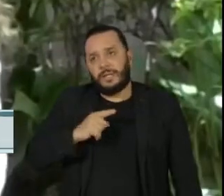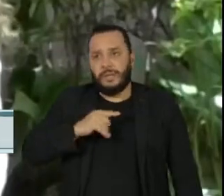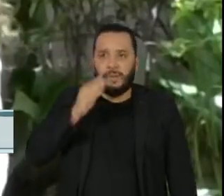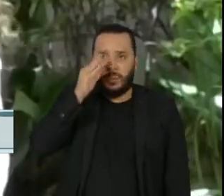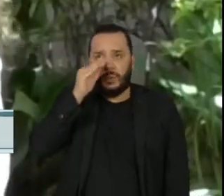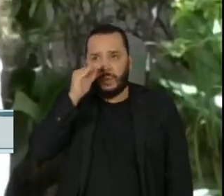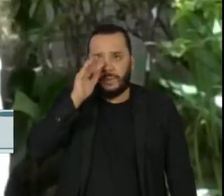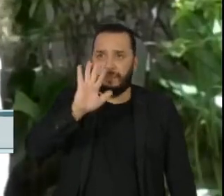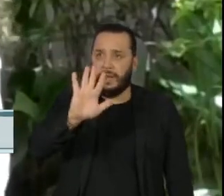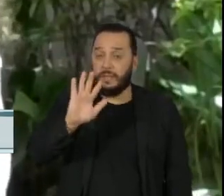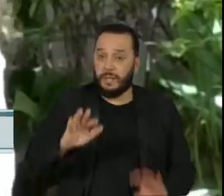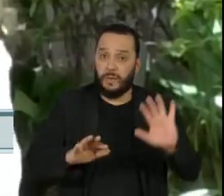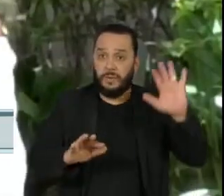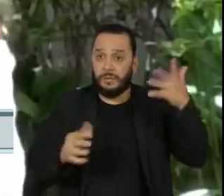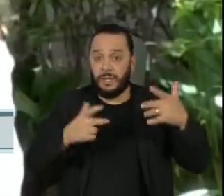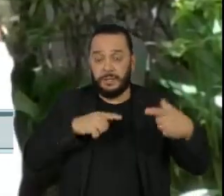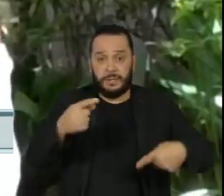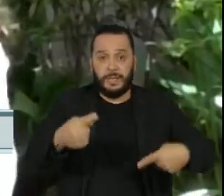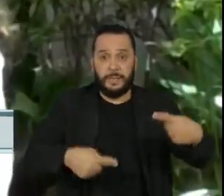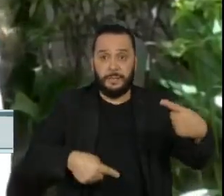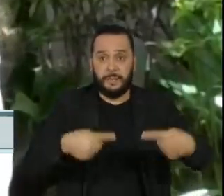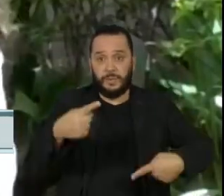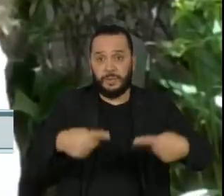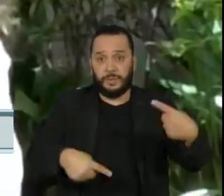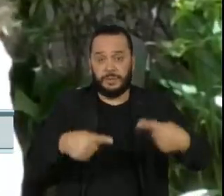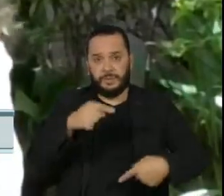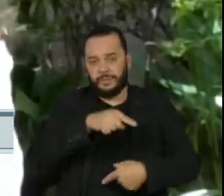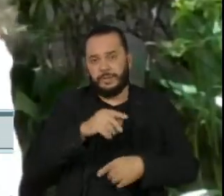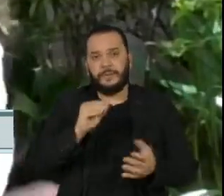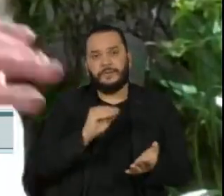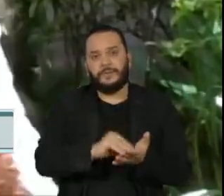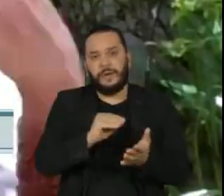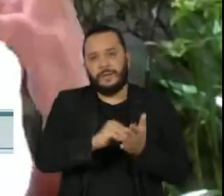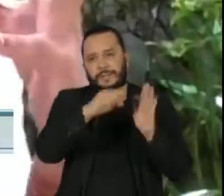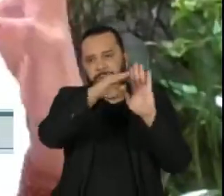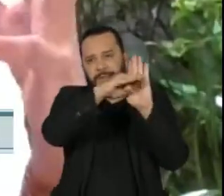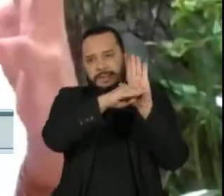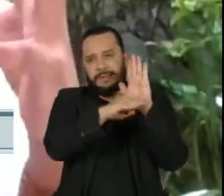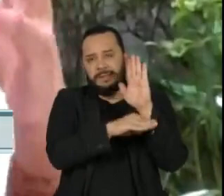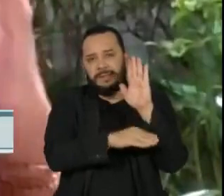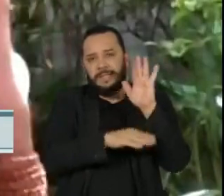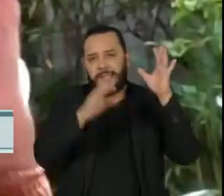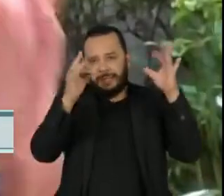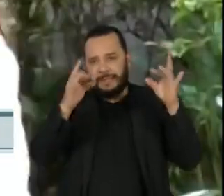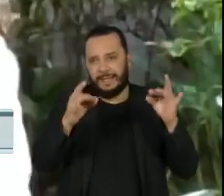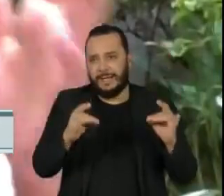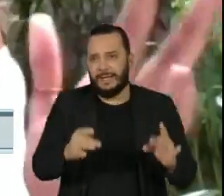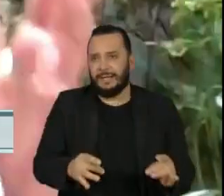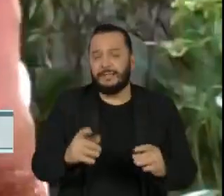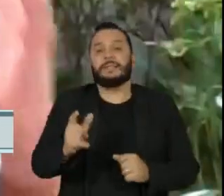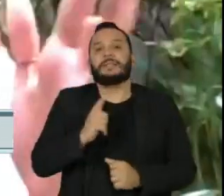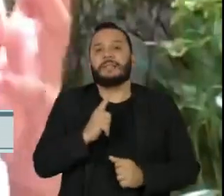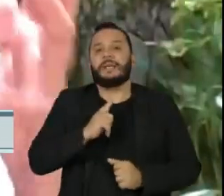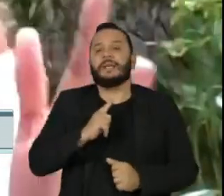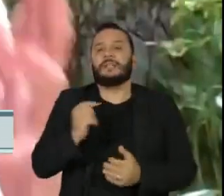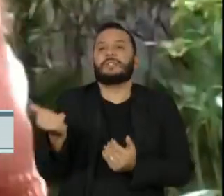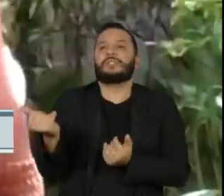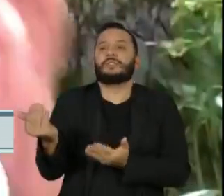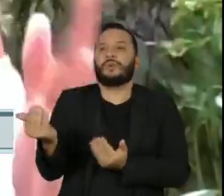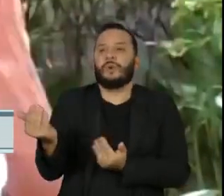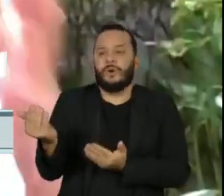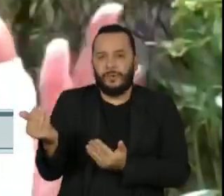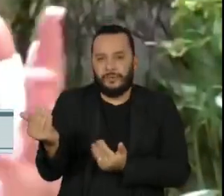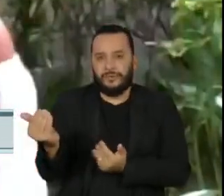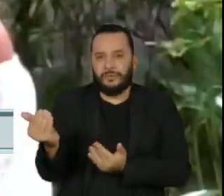acontece com essas políticas é que elas não vêm com especificações. Então, ela lida com a juventude como se a juventude fosse uma grande